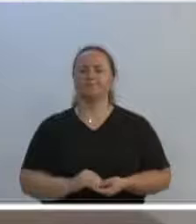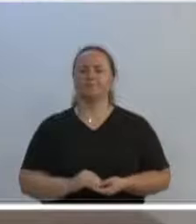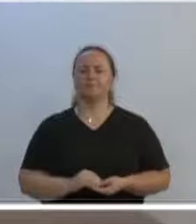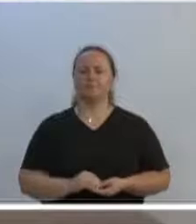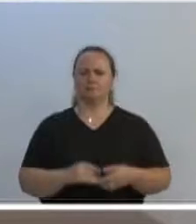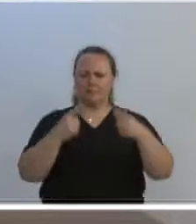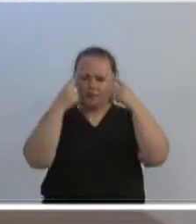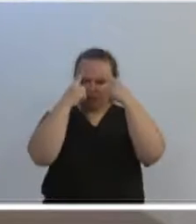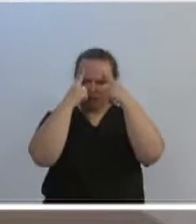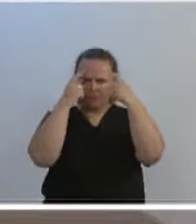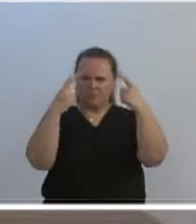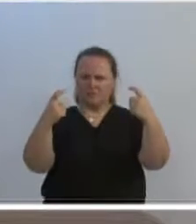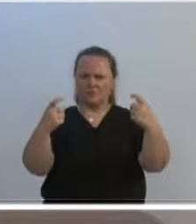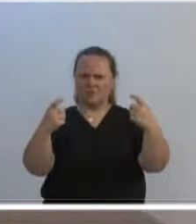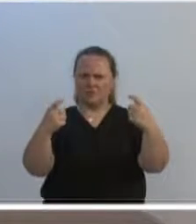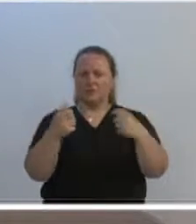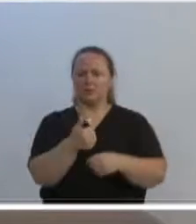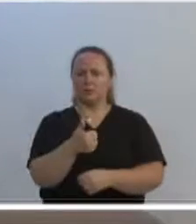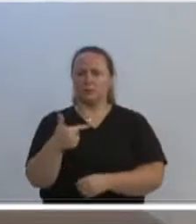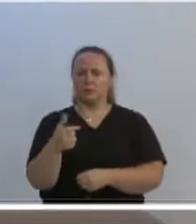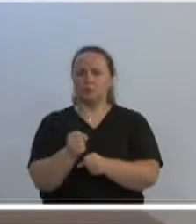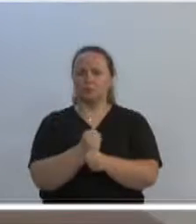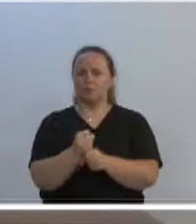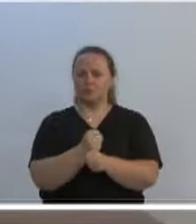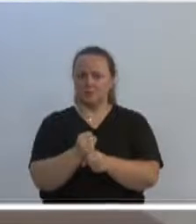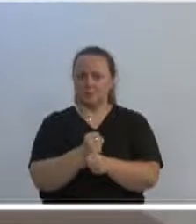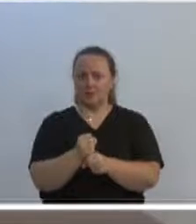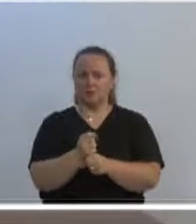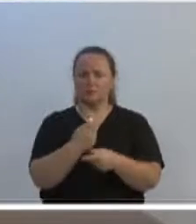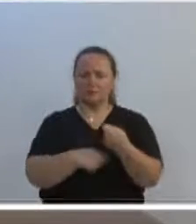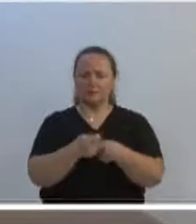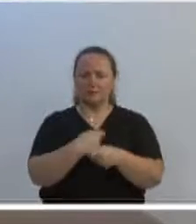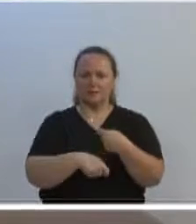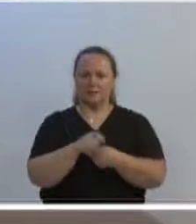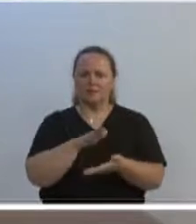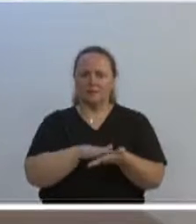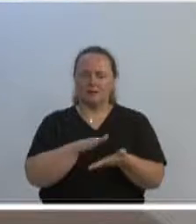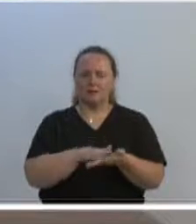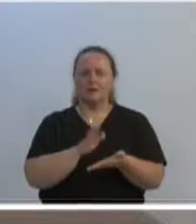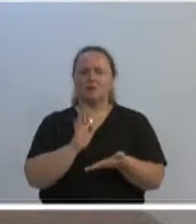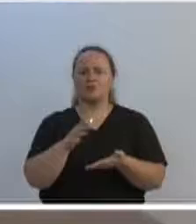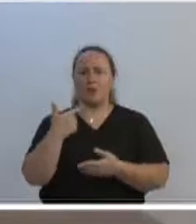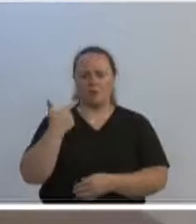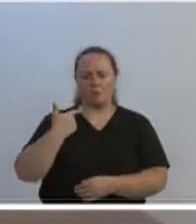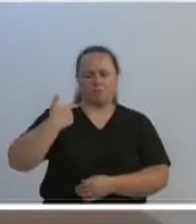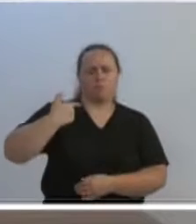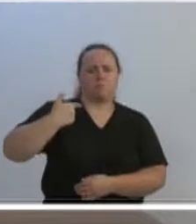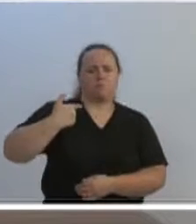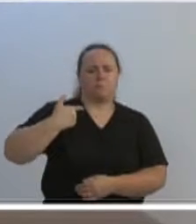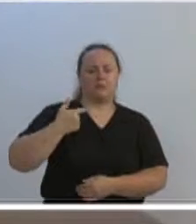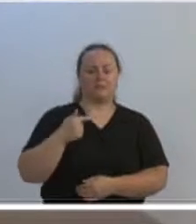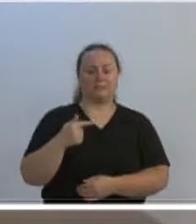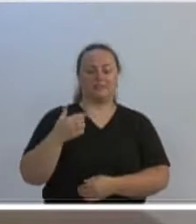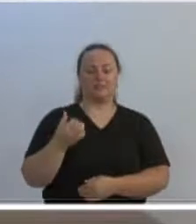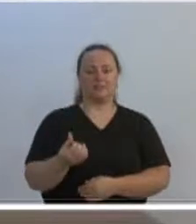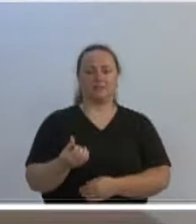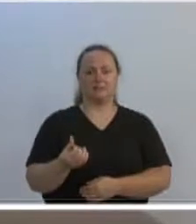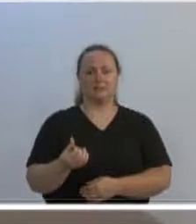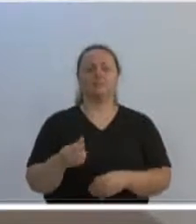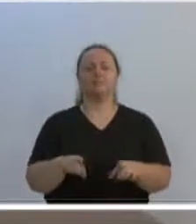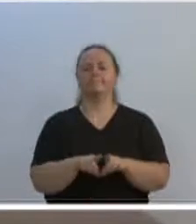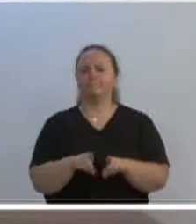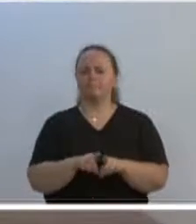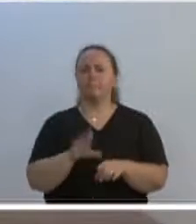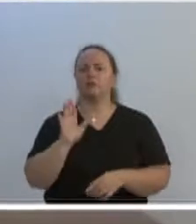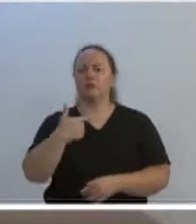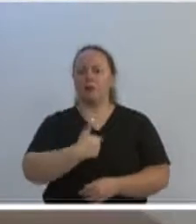Violência. Em 12 anos de profissão, um cobrador diz que já foi assaltado 76 vezes. E houve o assassinato de um